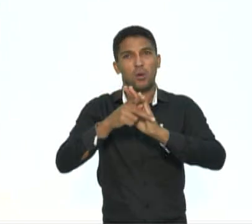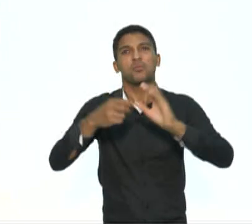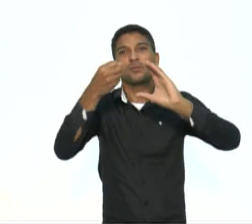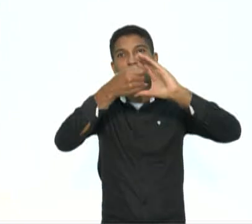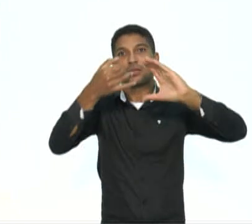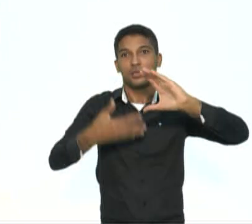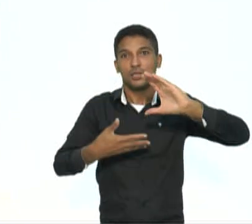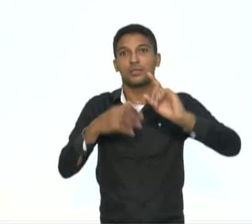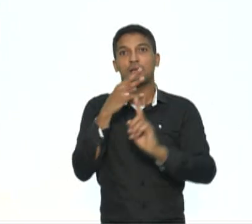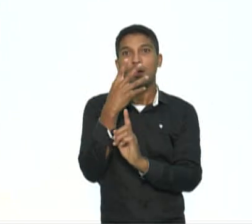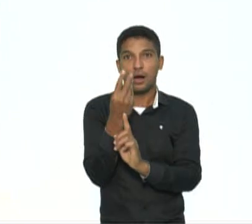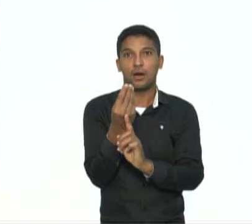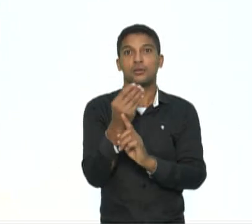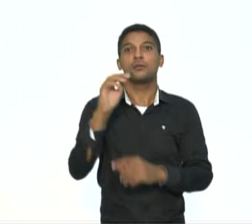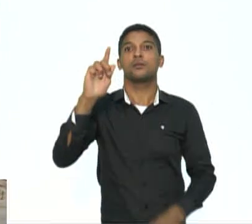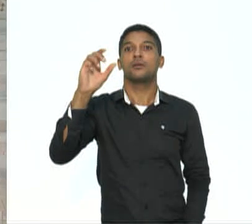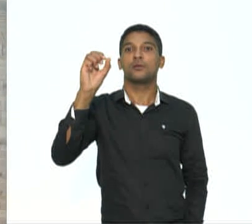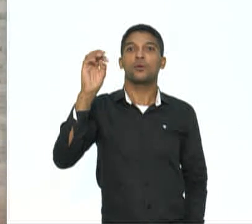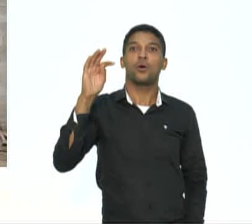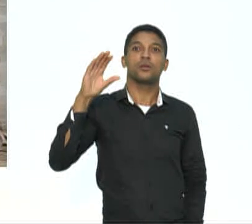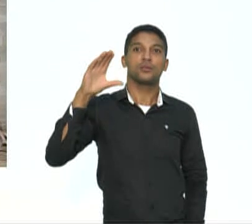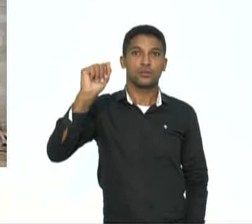mesmo.